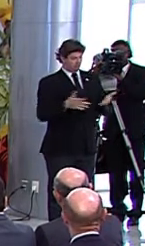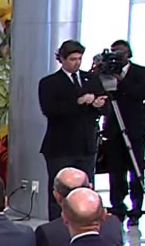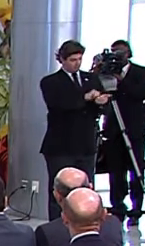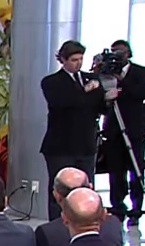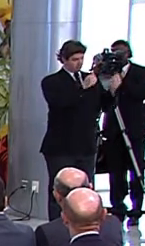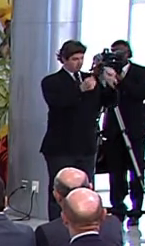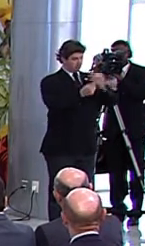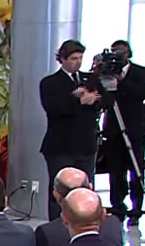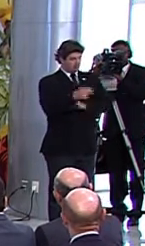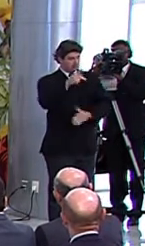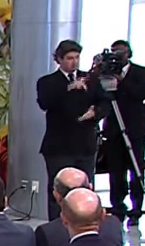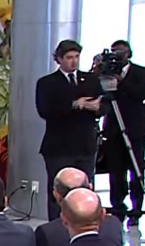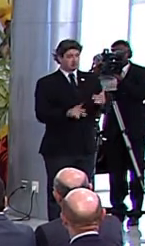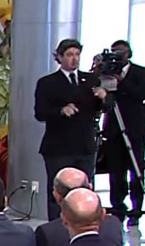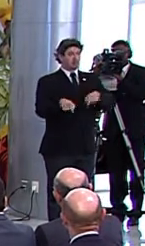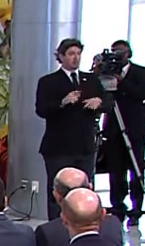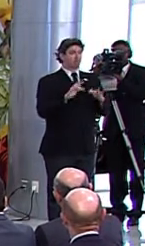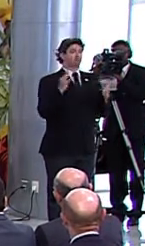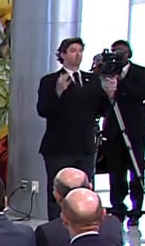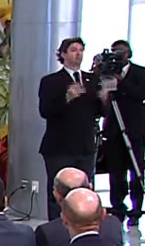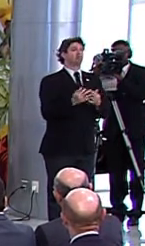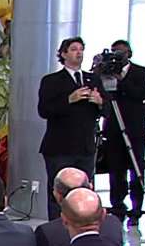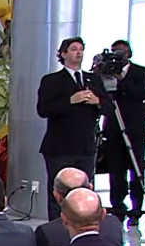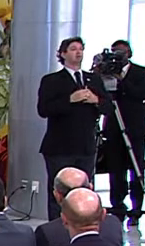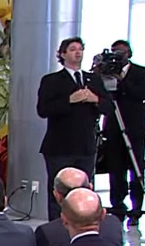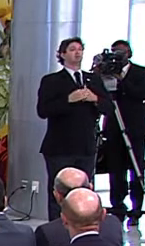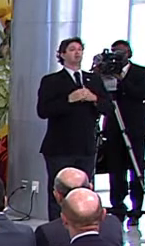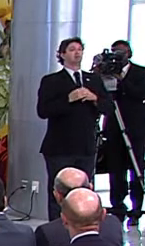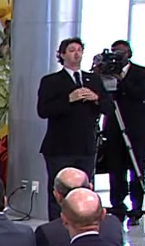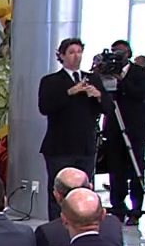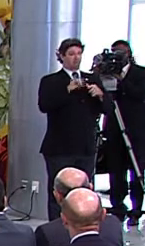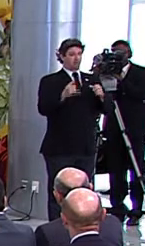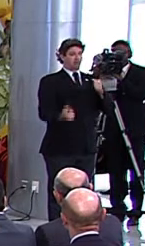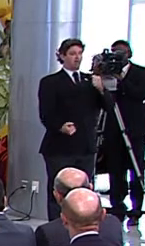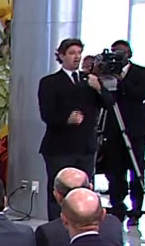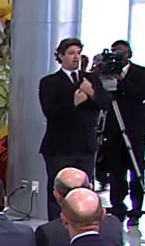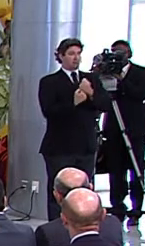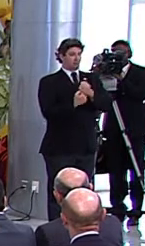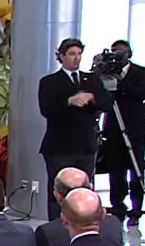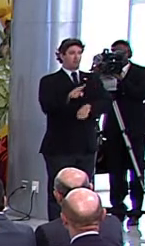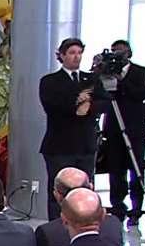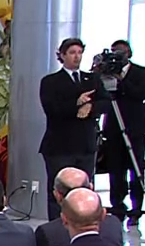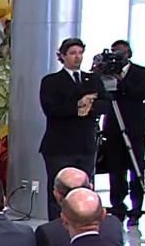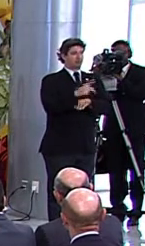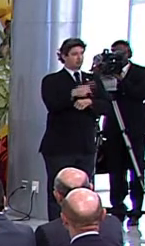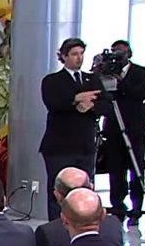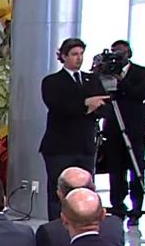adaptada à realidade da agricultura familiar, vai ampará-los e protegê-los.